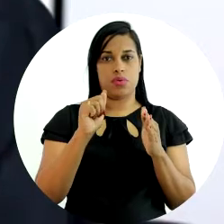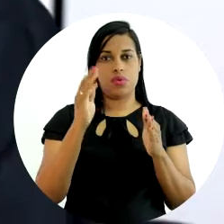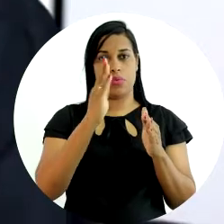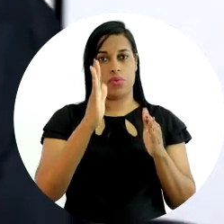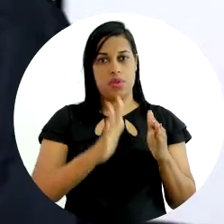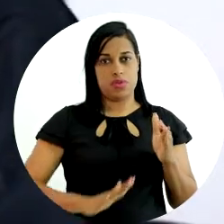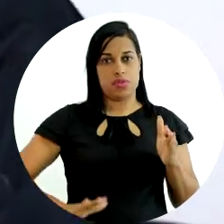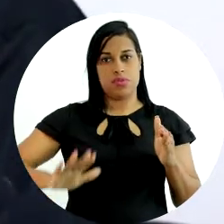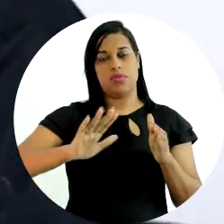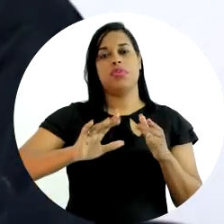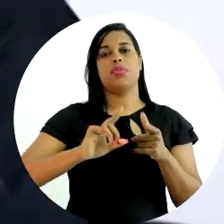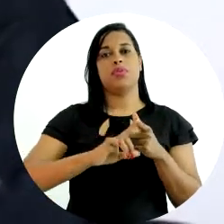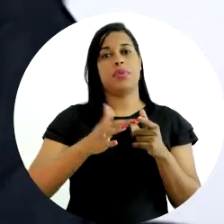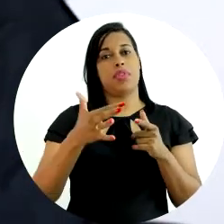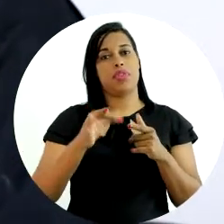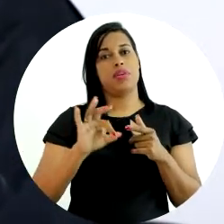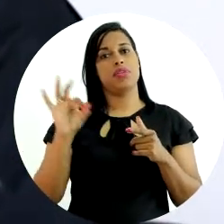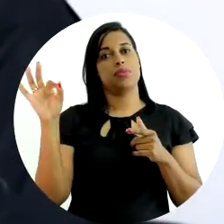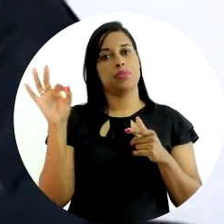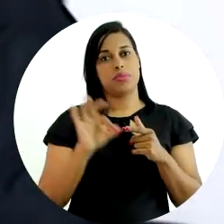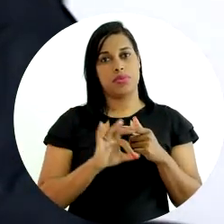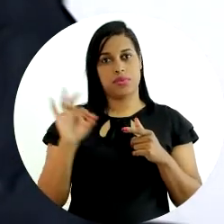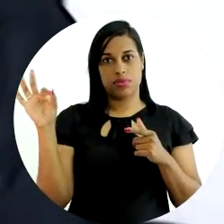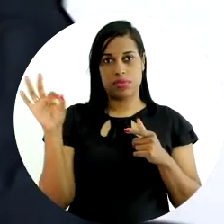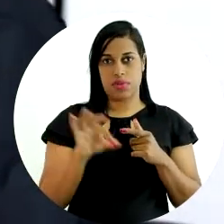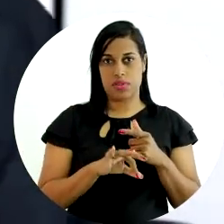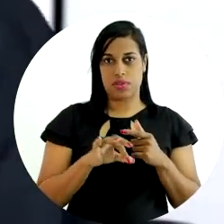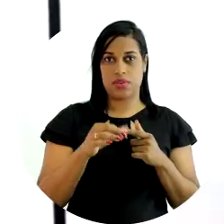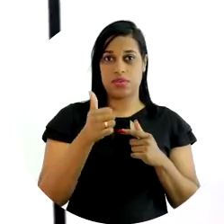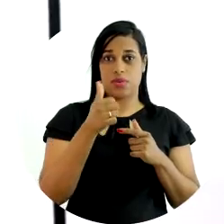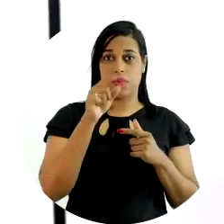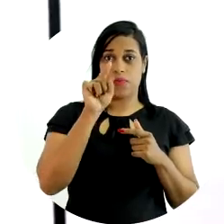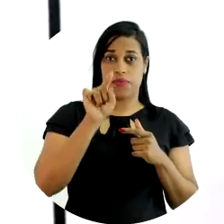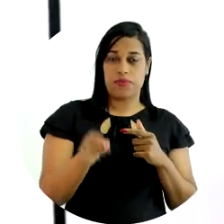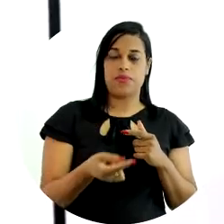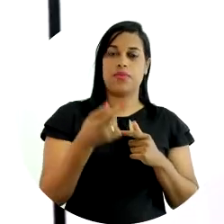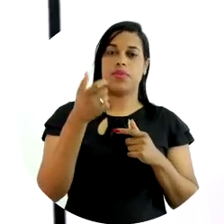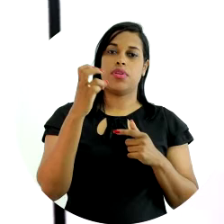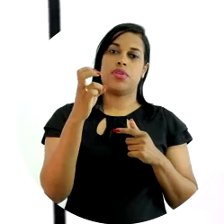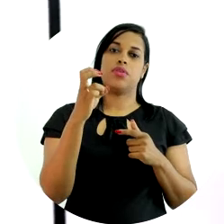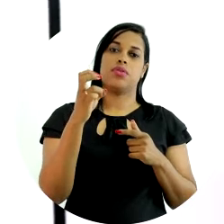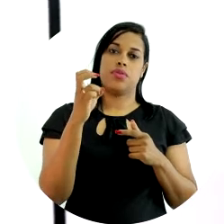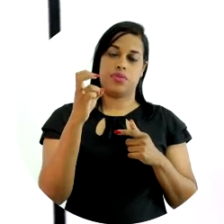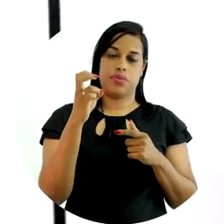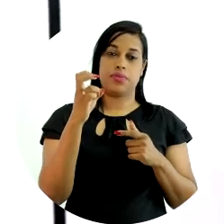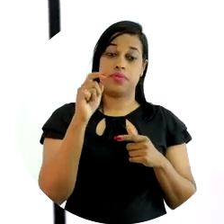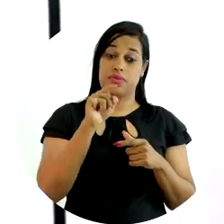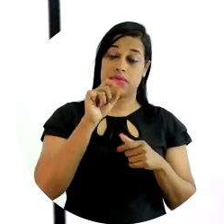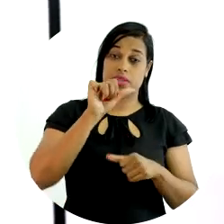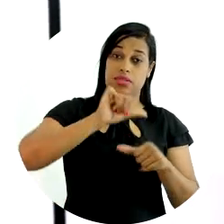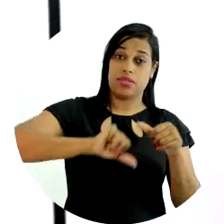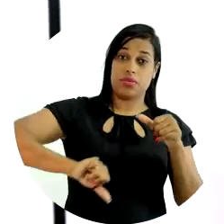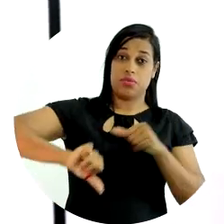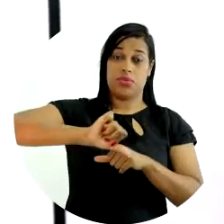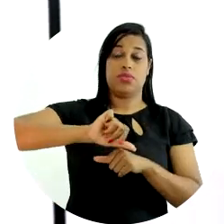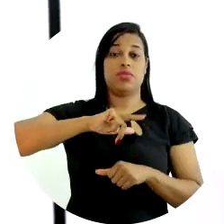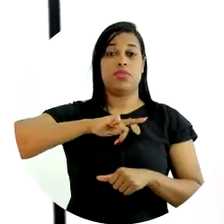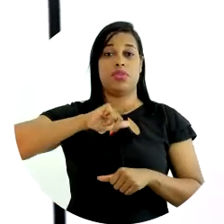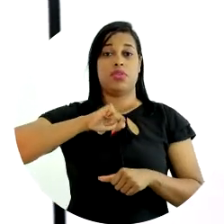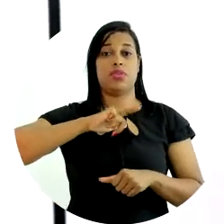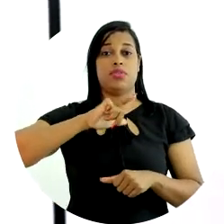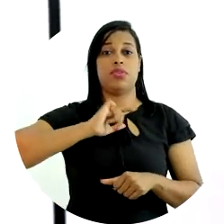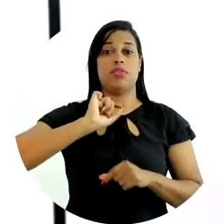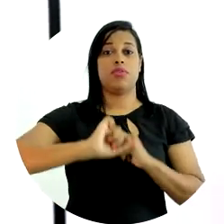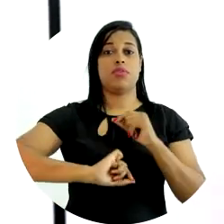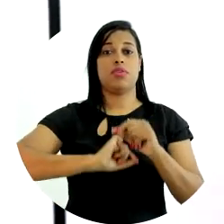brasileira. Então, deixou de ser a redízima, que era 10%, e passou a ser o quinto, né? Inclusive, essa mudança,